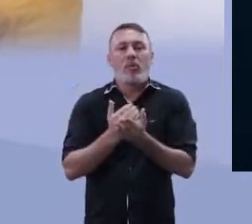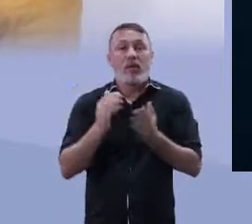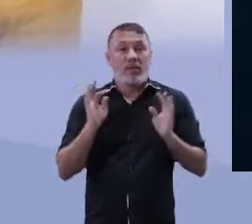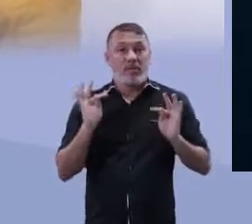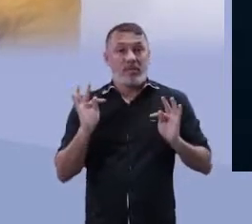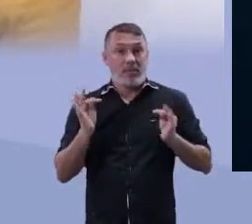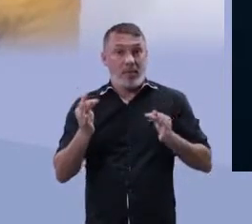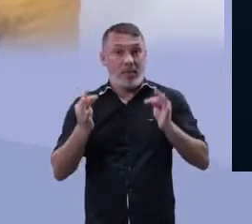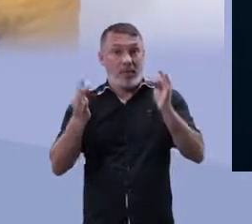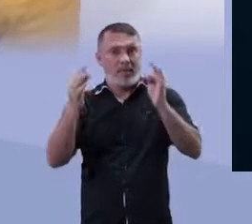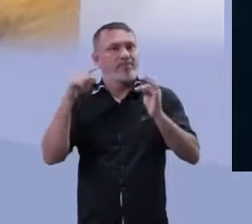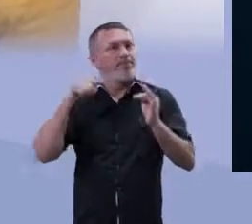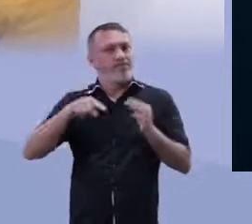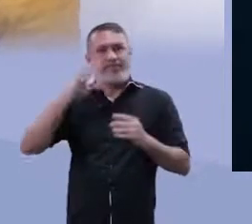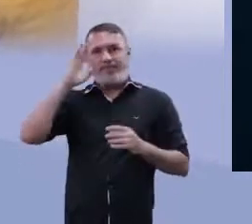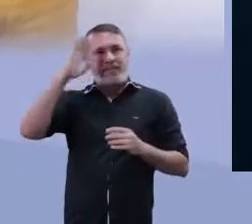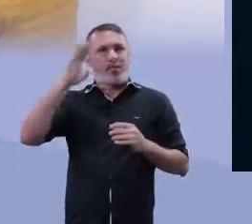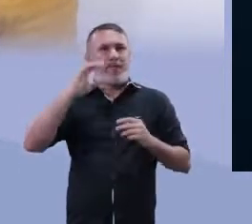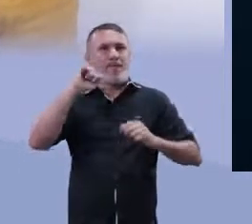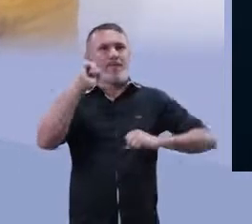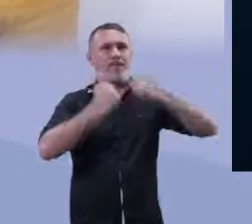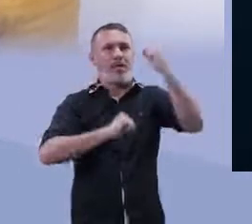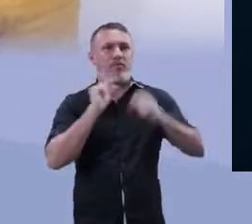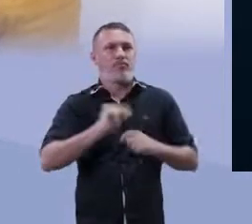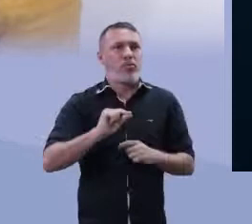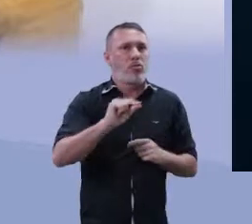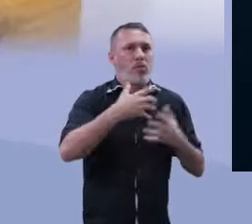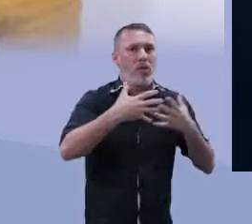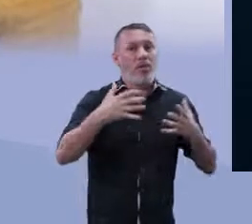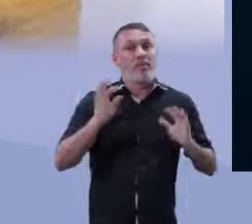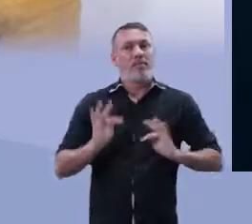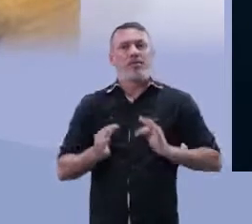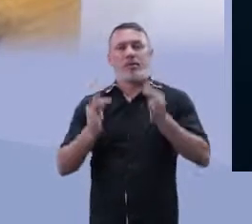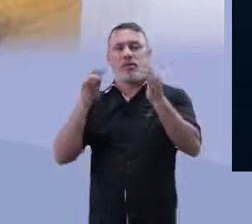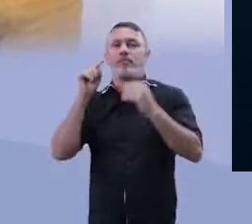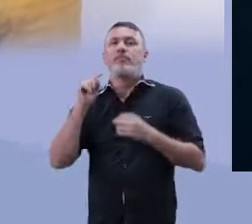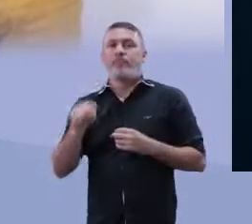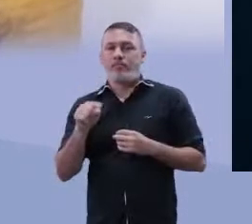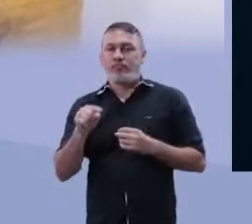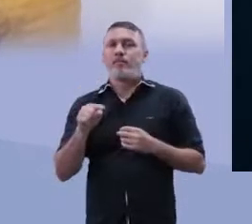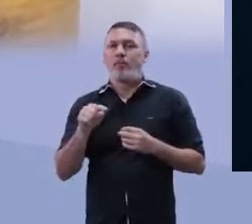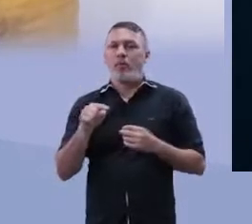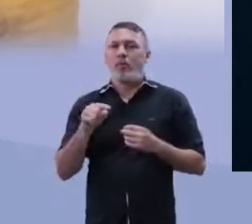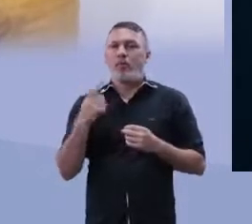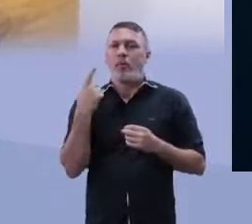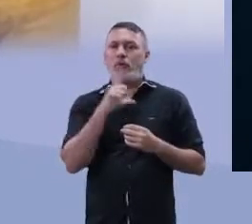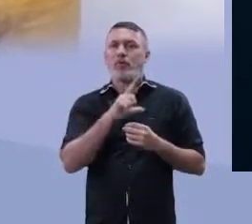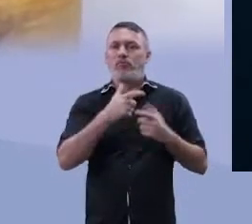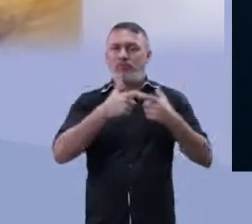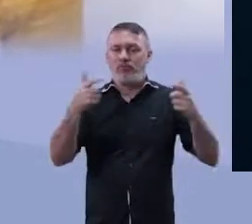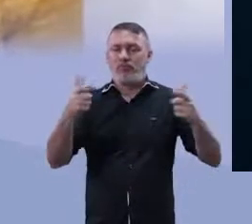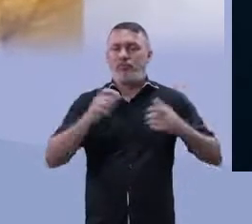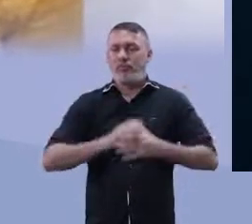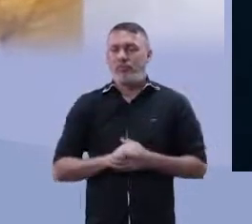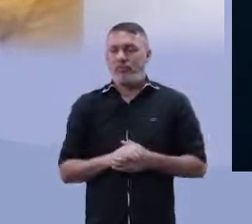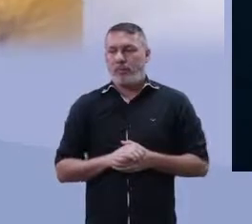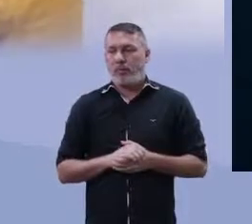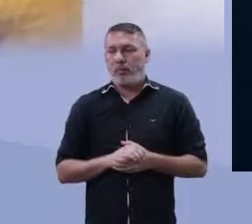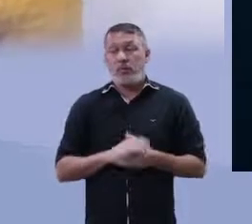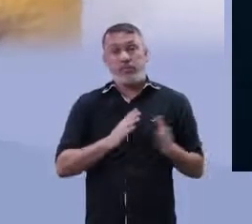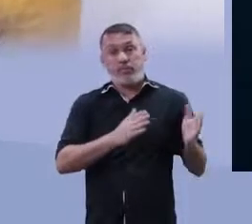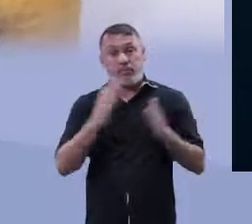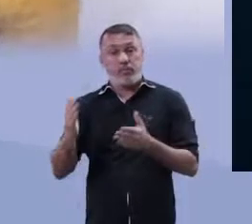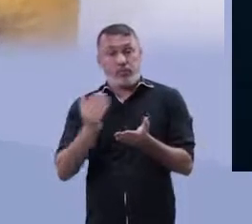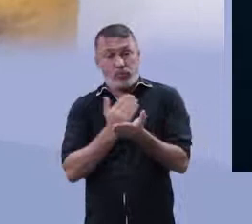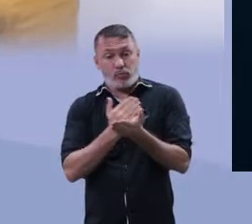tecnologia ela era o determinante, né, e não exigindo, assim, às vezes, um grande espaço dentro desse território.